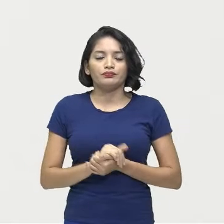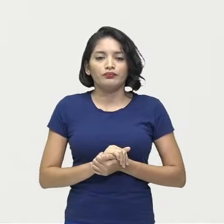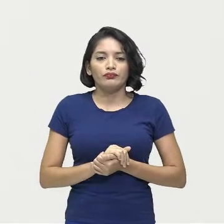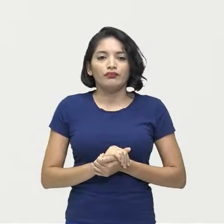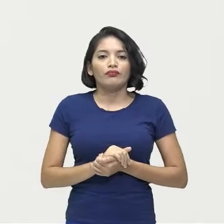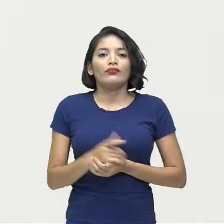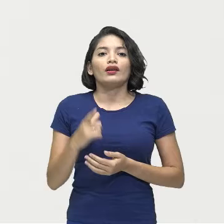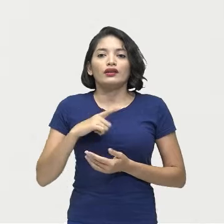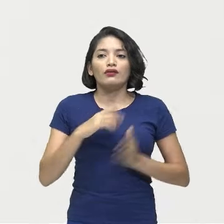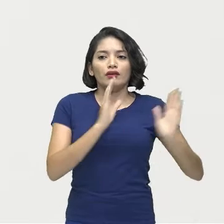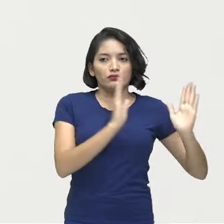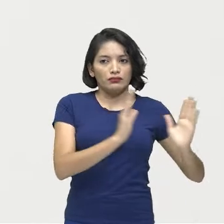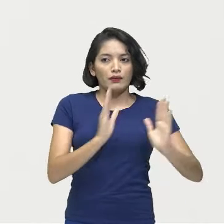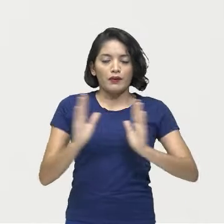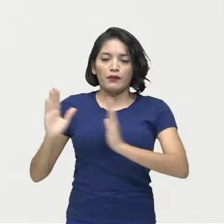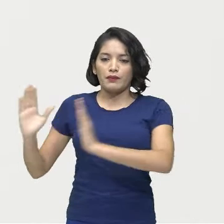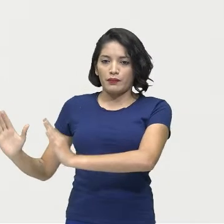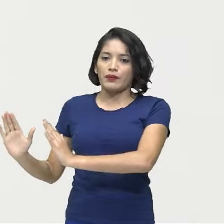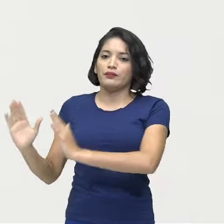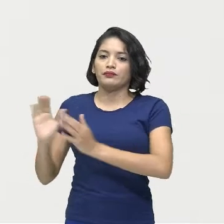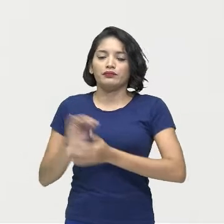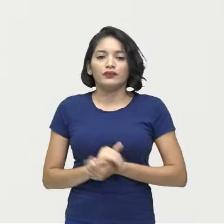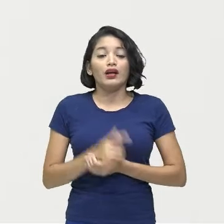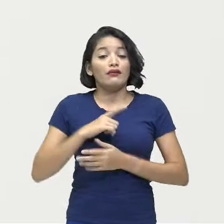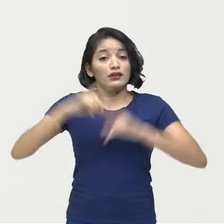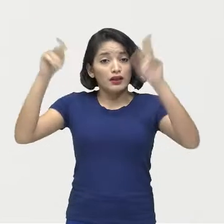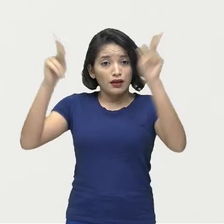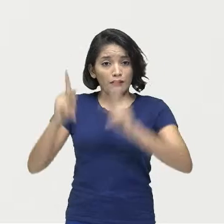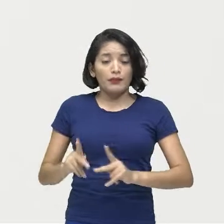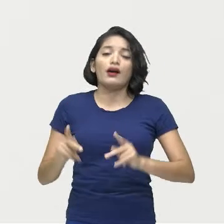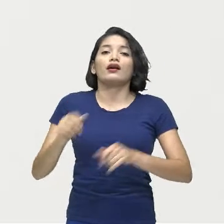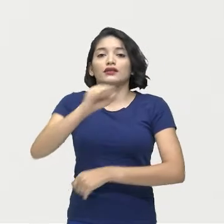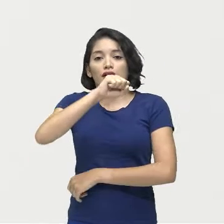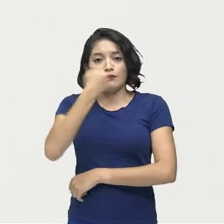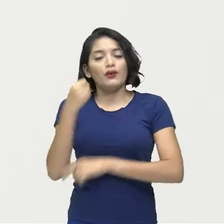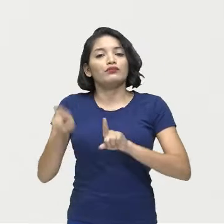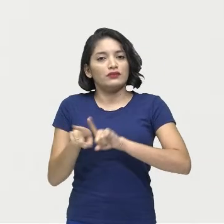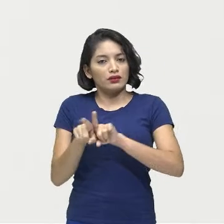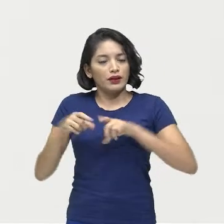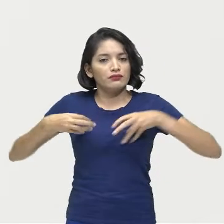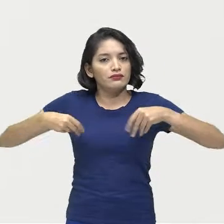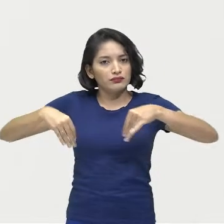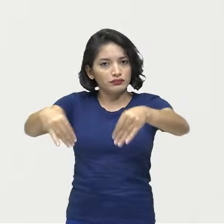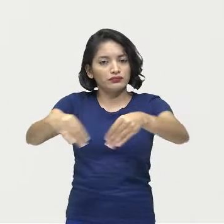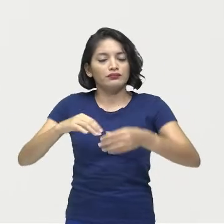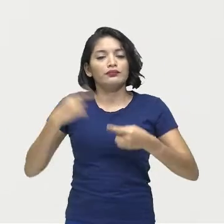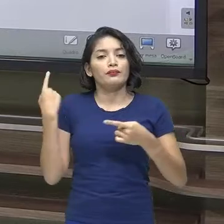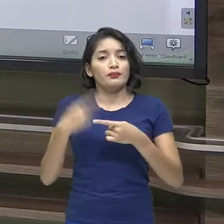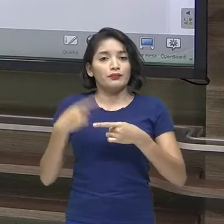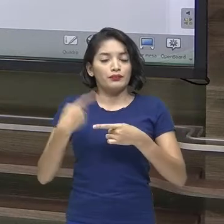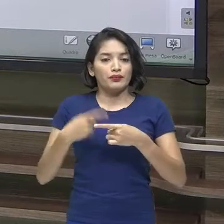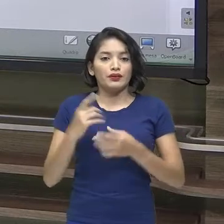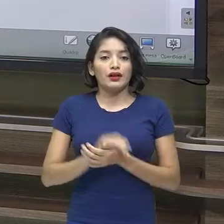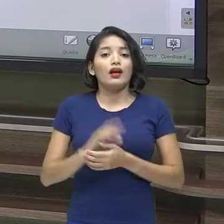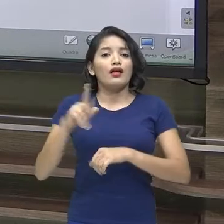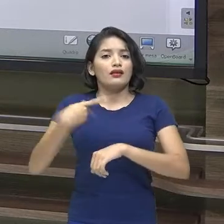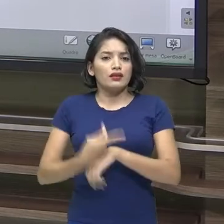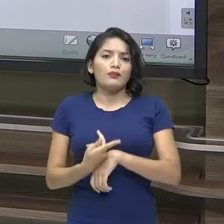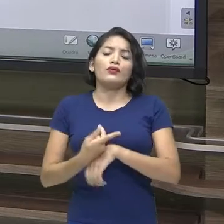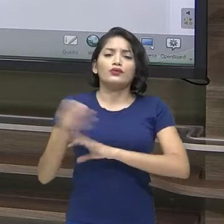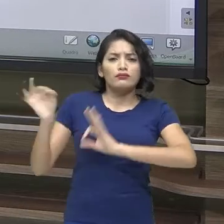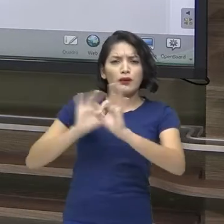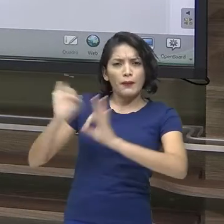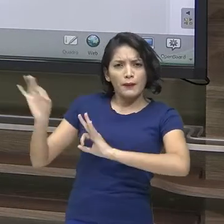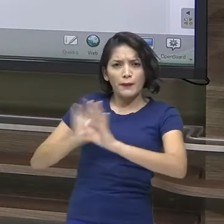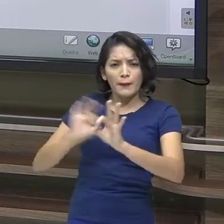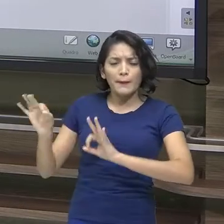processo de paz, pão e terra. Porque através dessa reforma agrária,